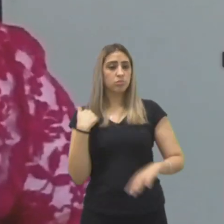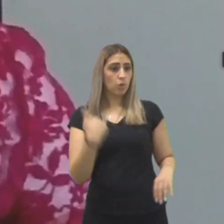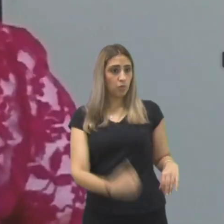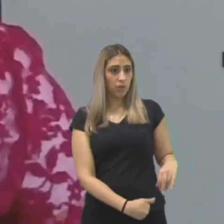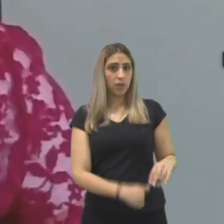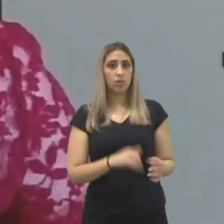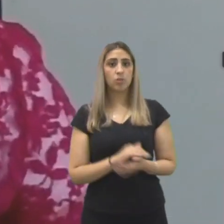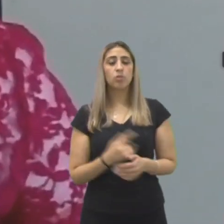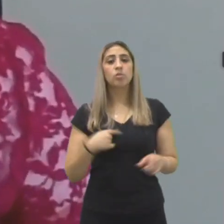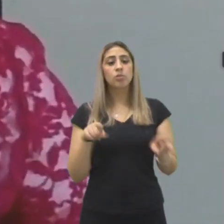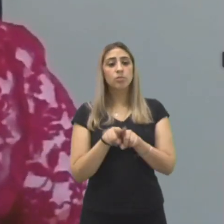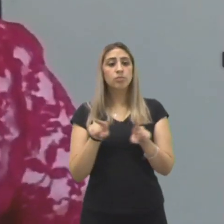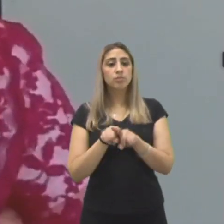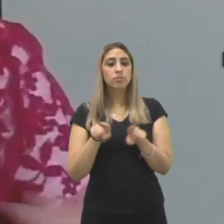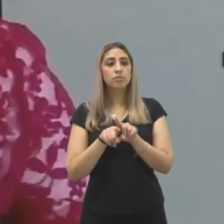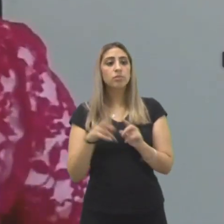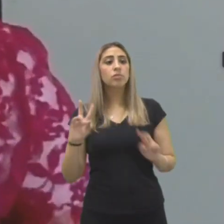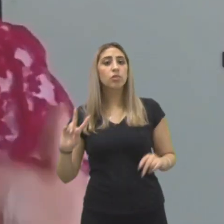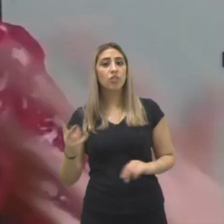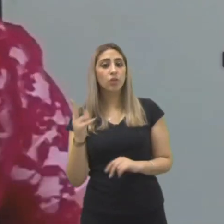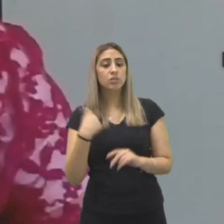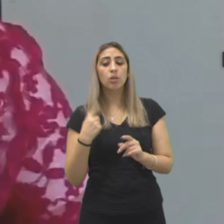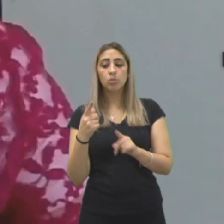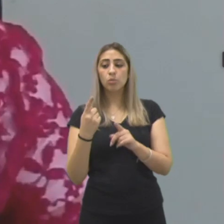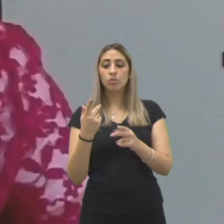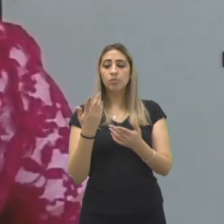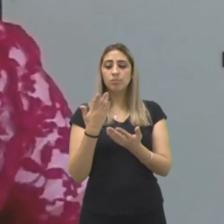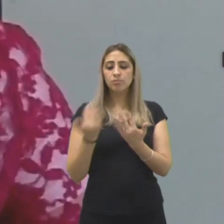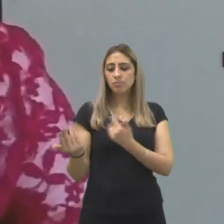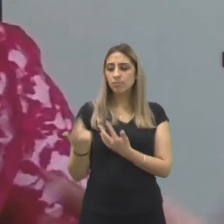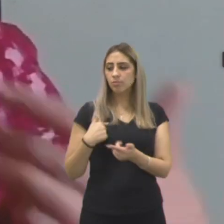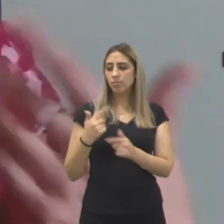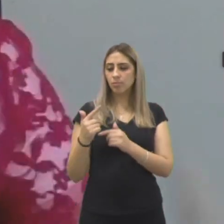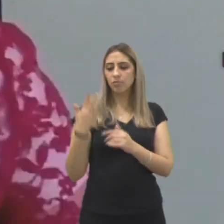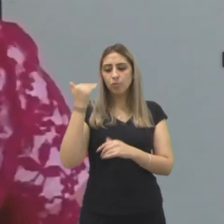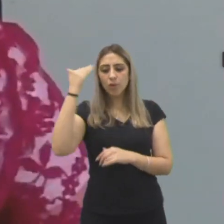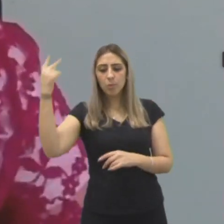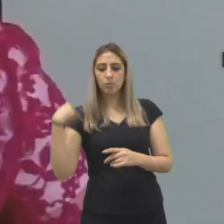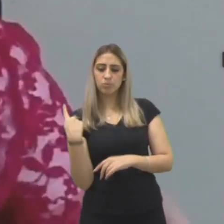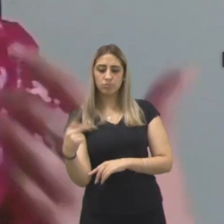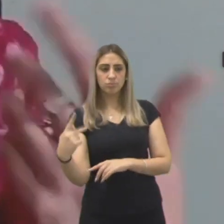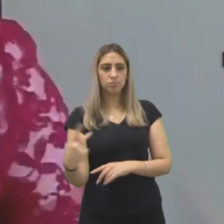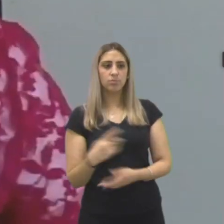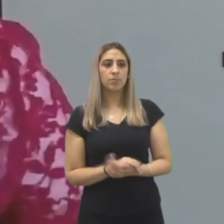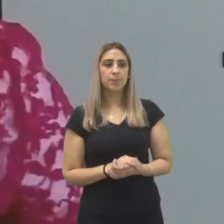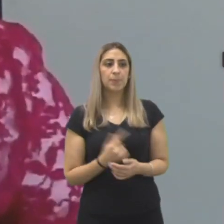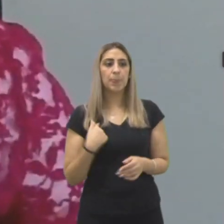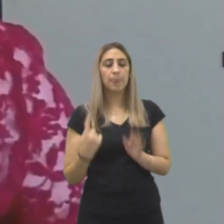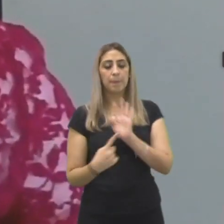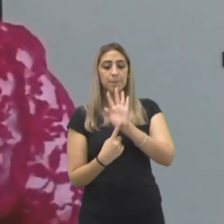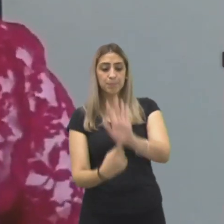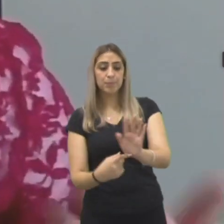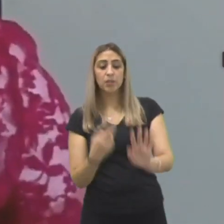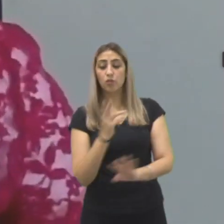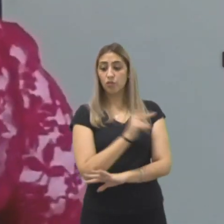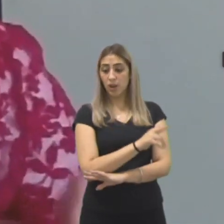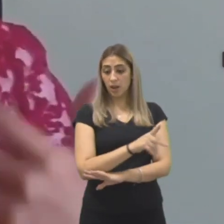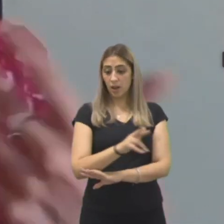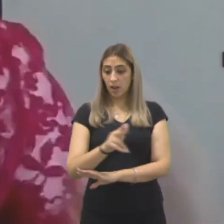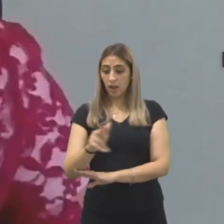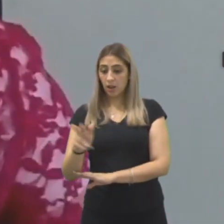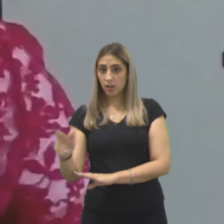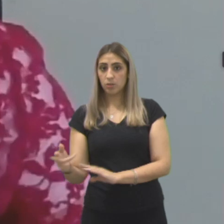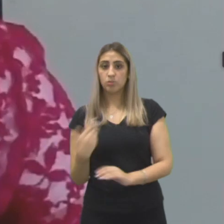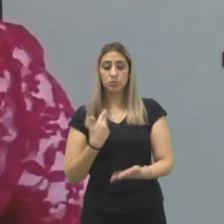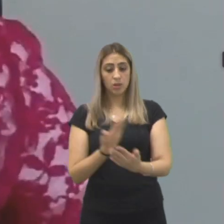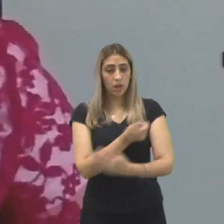também valorizando, né, o talento. Então, o Gabriel, no caso, está representando vários estudantes com seus